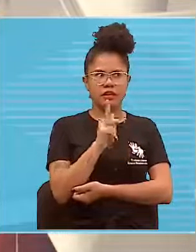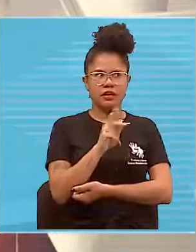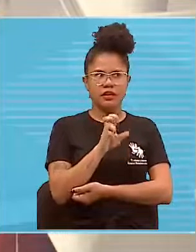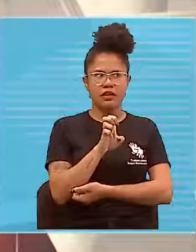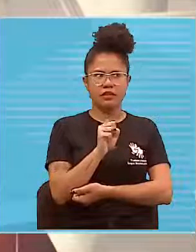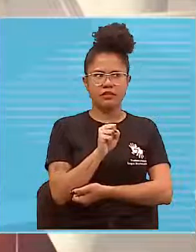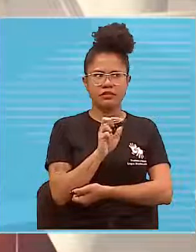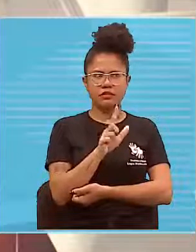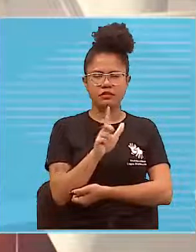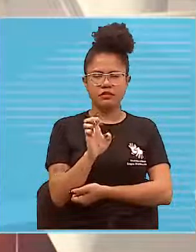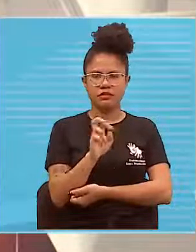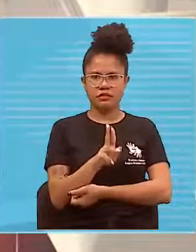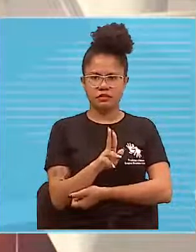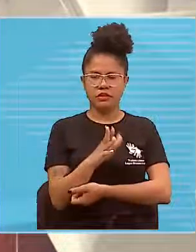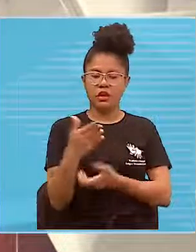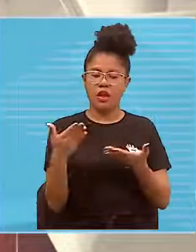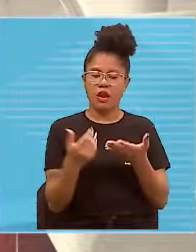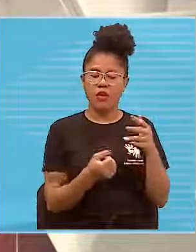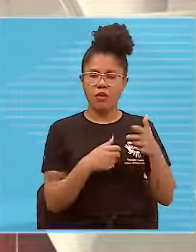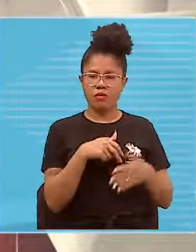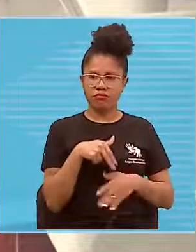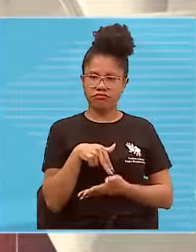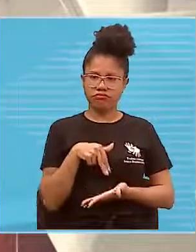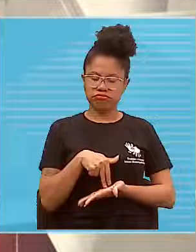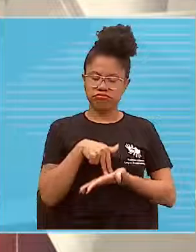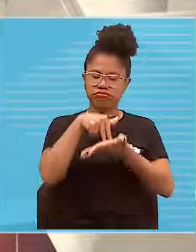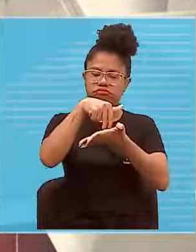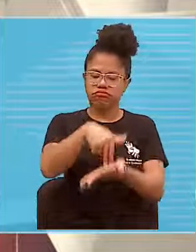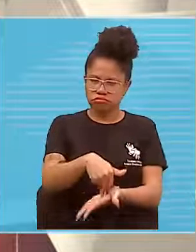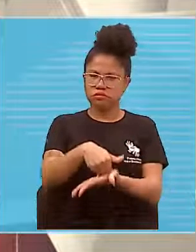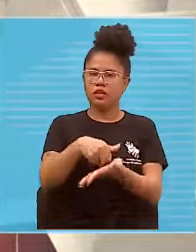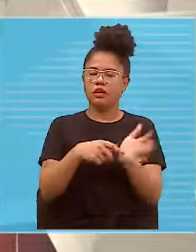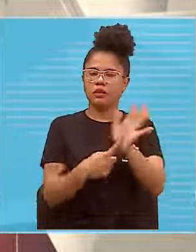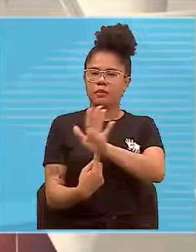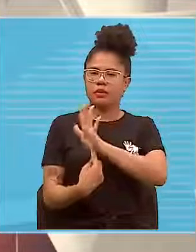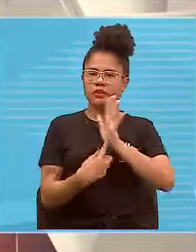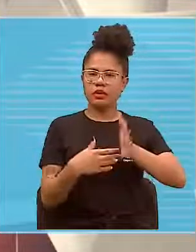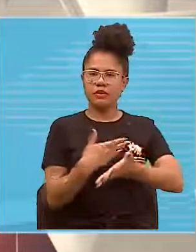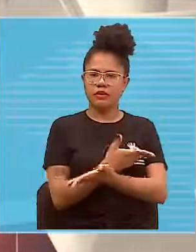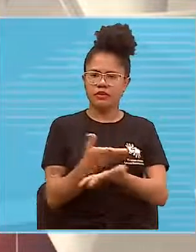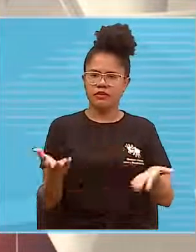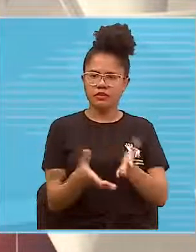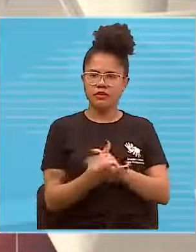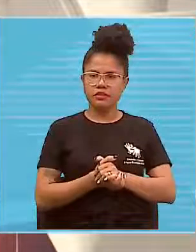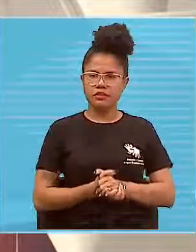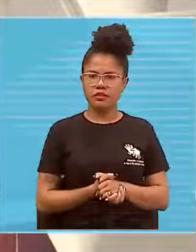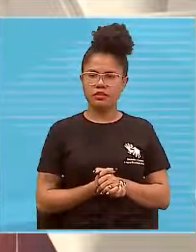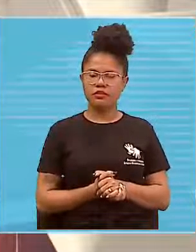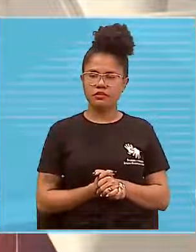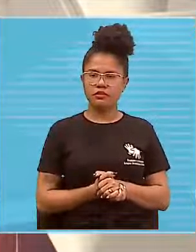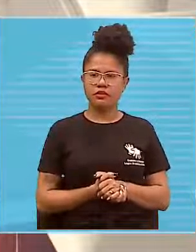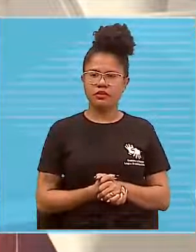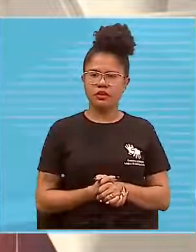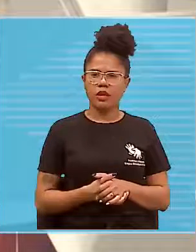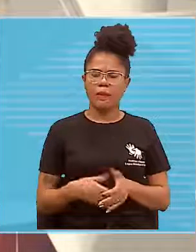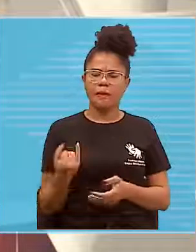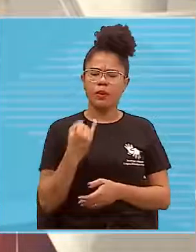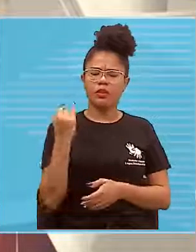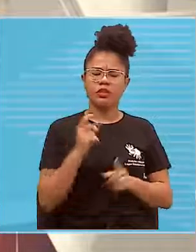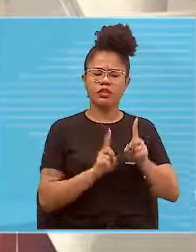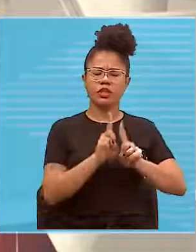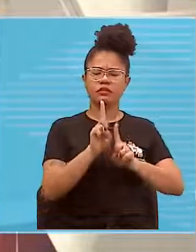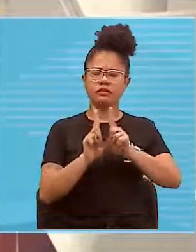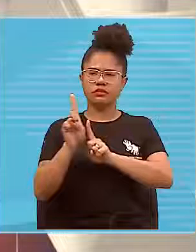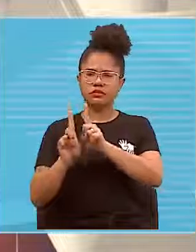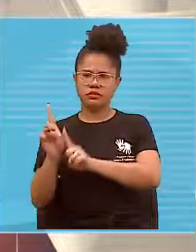maravilhoso, estou aqui para mostrar para vocês a importância da estatística.